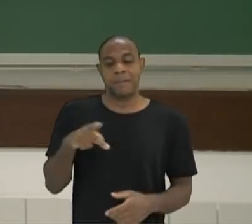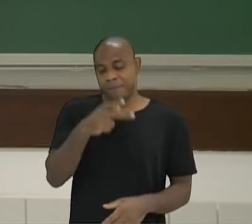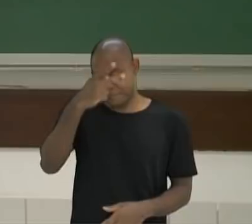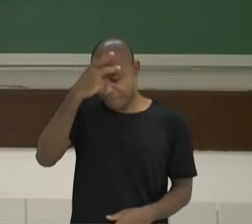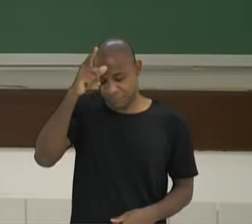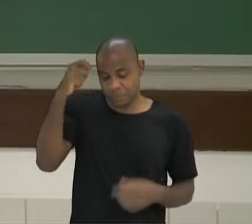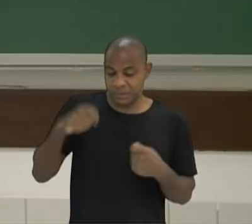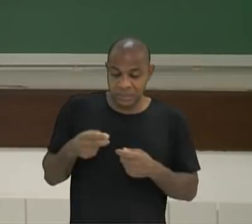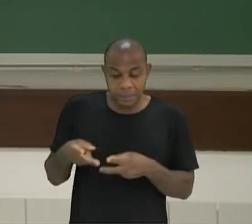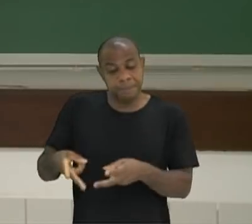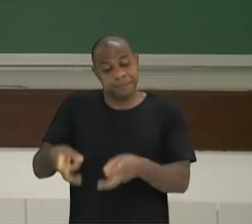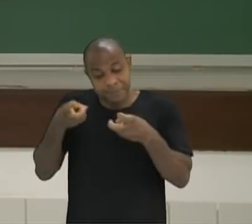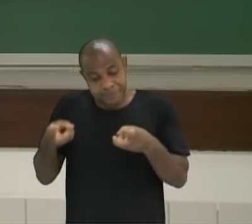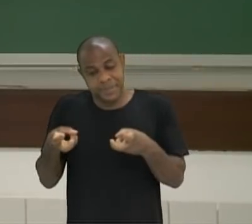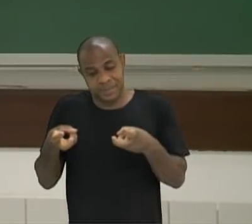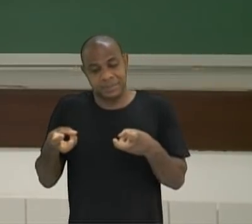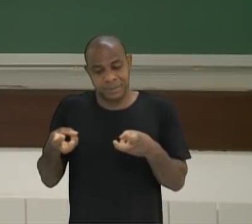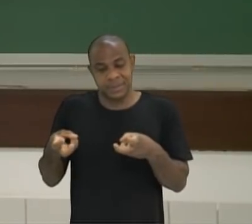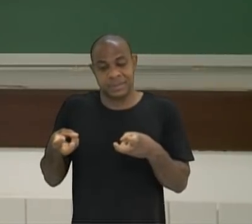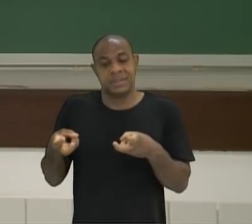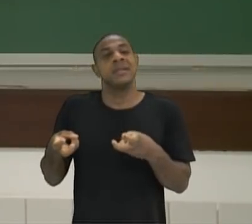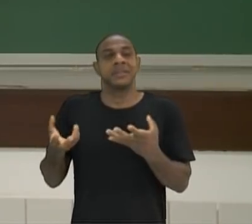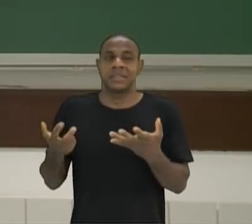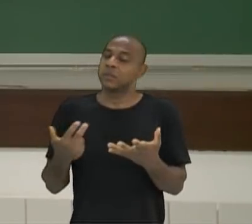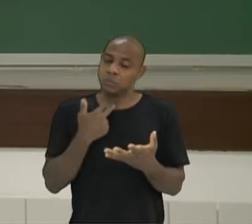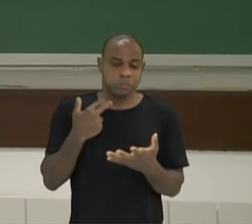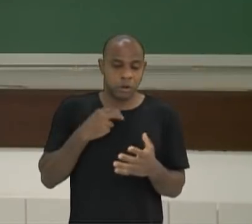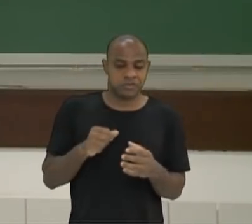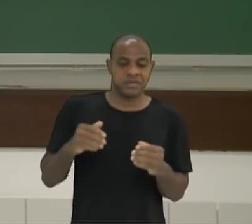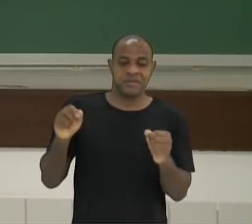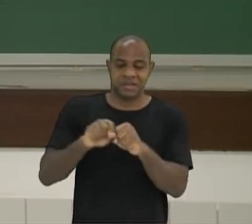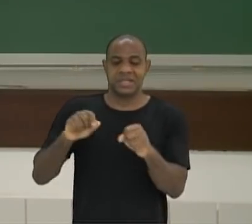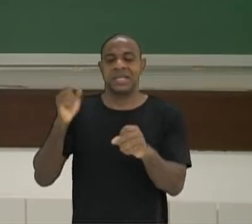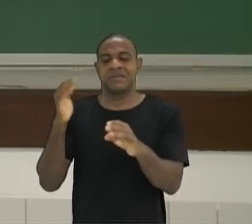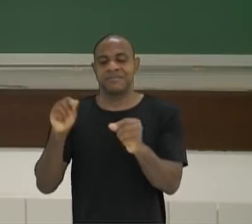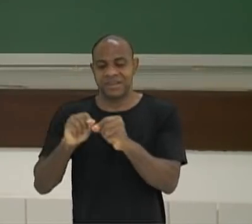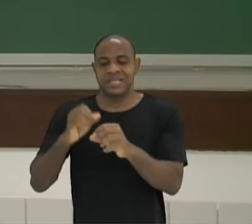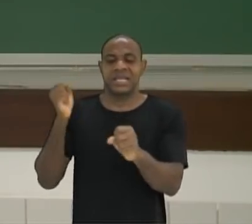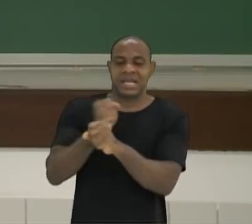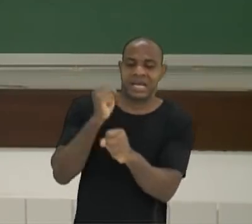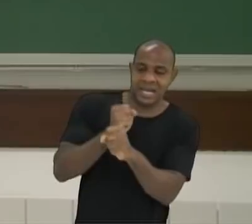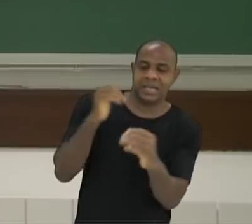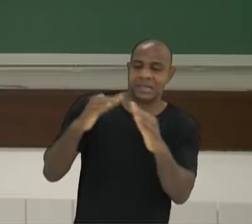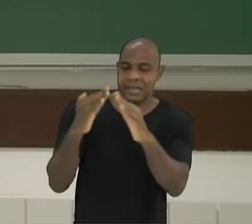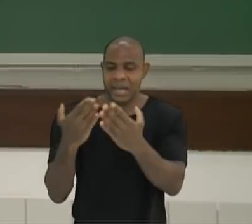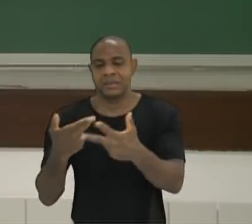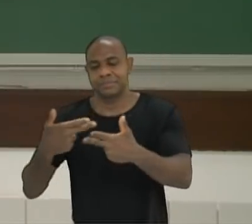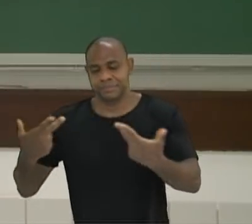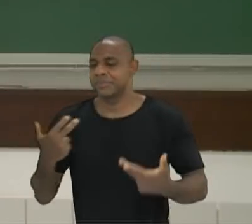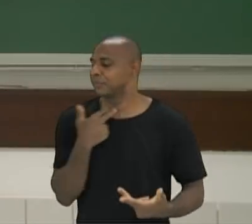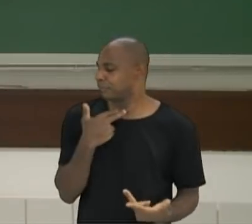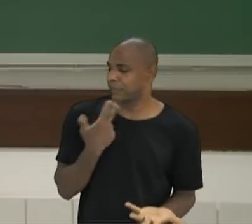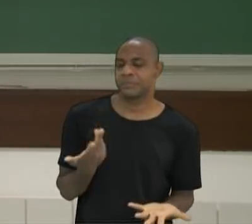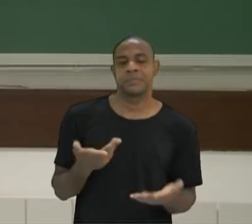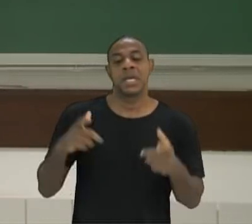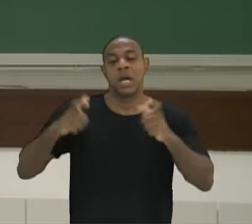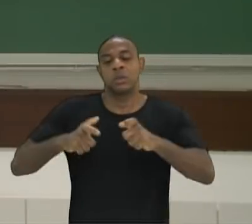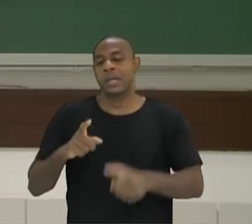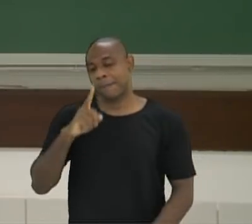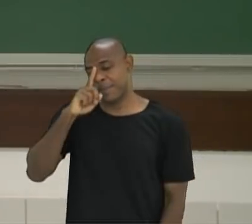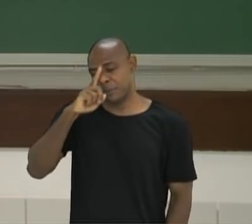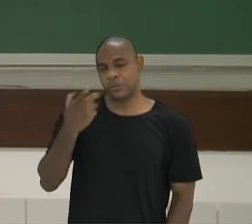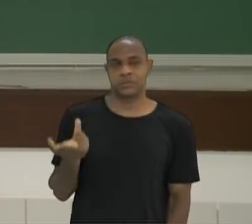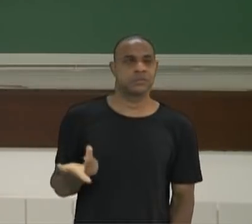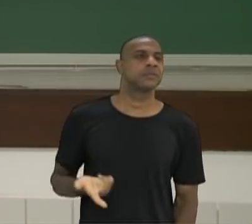não haja problemas maiores, porque daí seriam áreas de risco. Essa identificação das áreas de risco também são